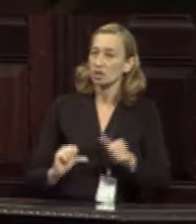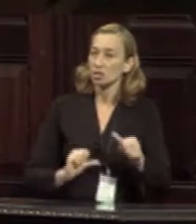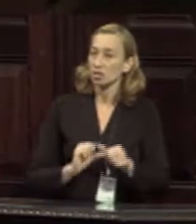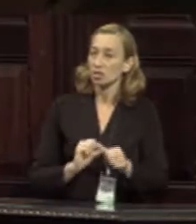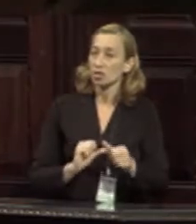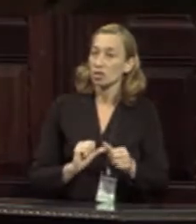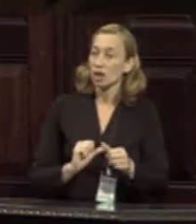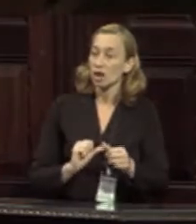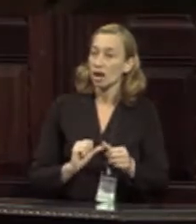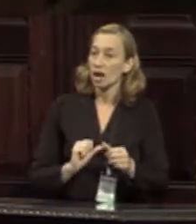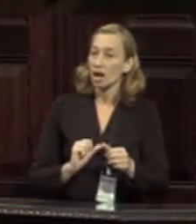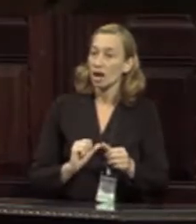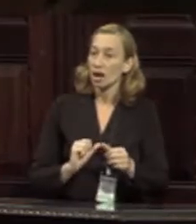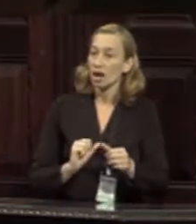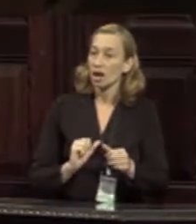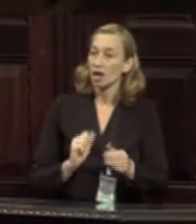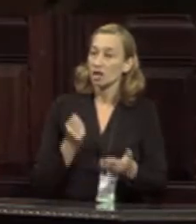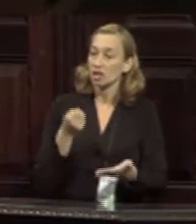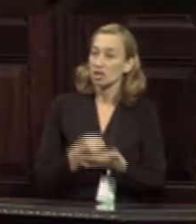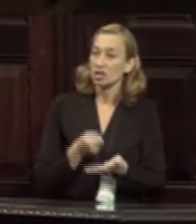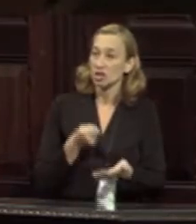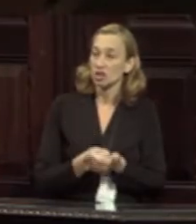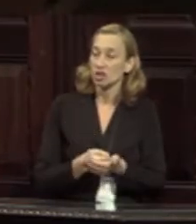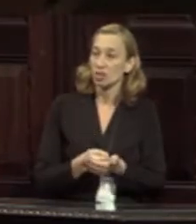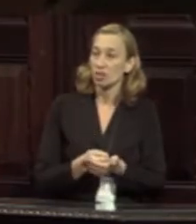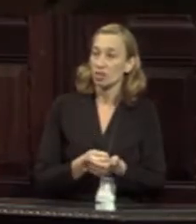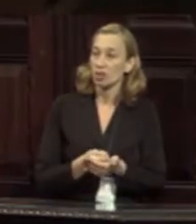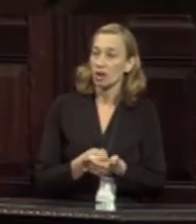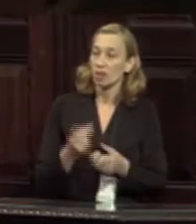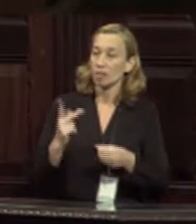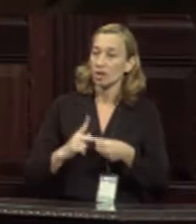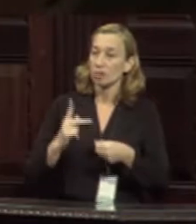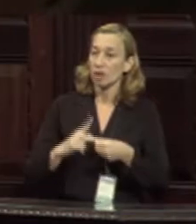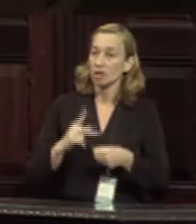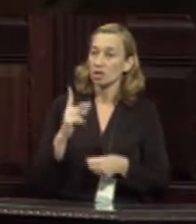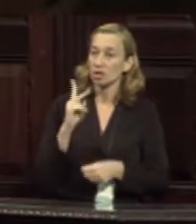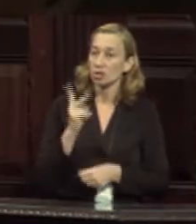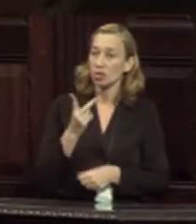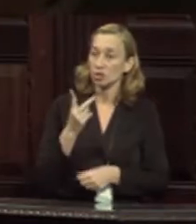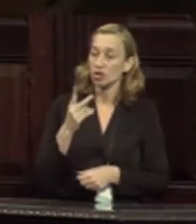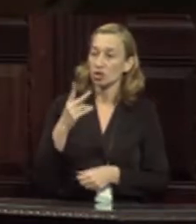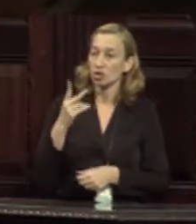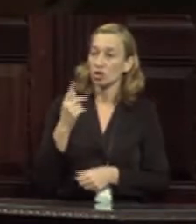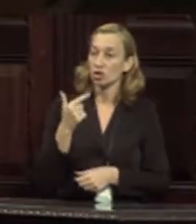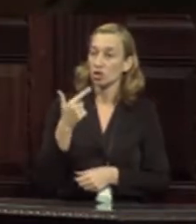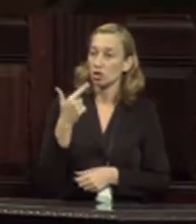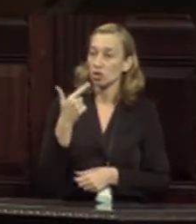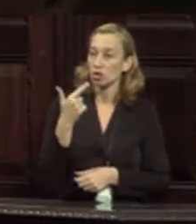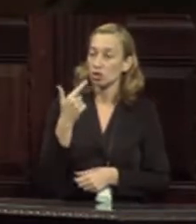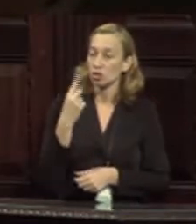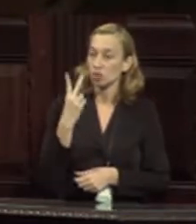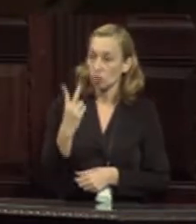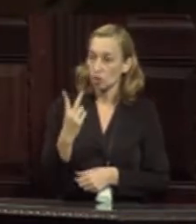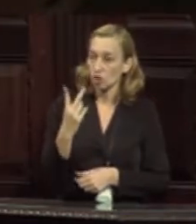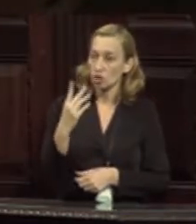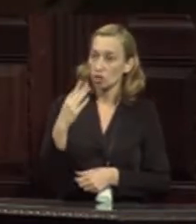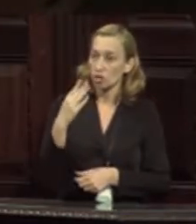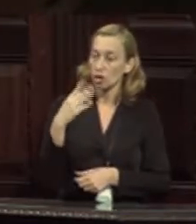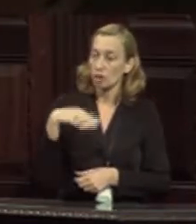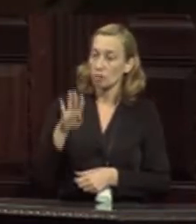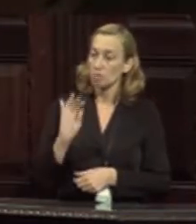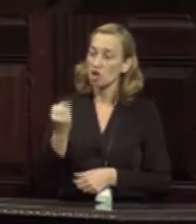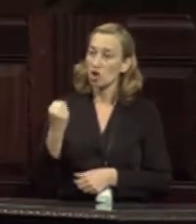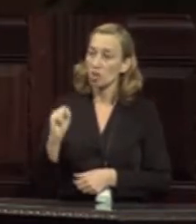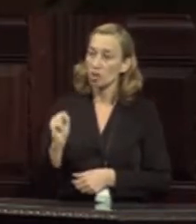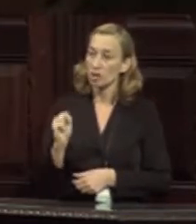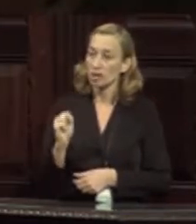Petrobras recorreu à AGU, a AGU deu um parecer mambemba, dizendo que no decreto